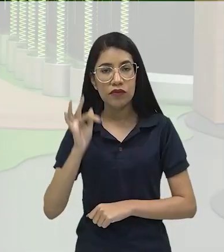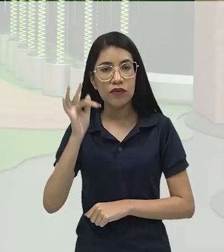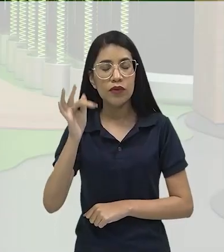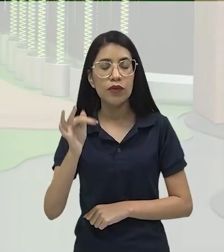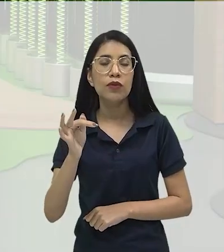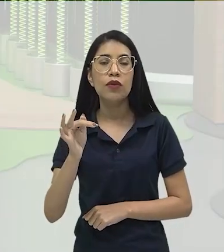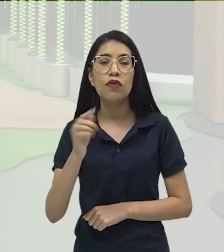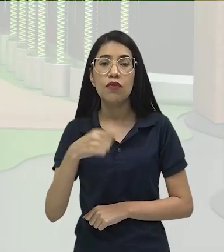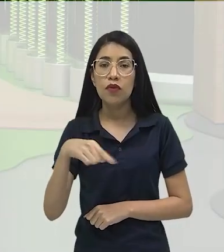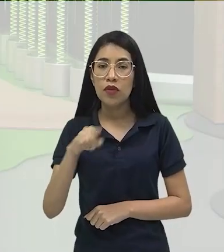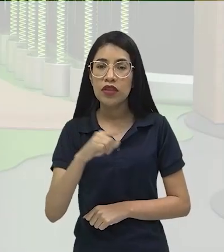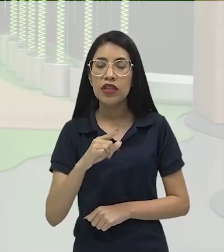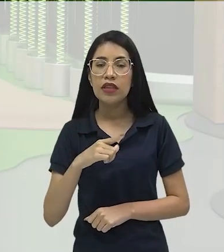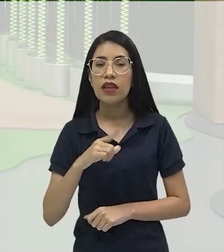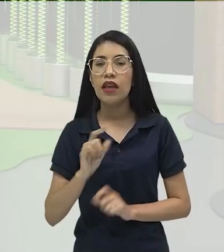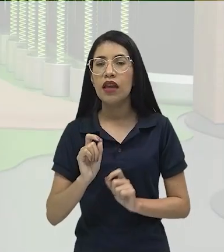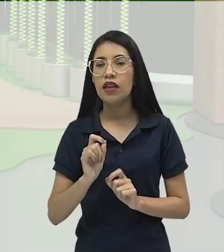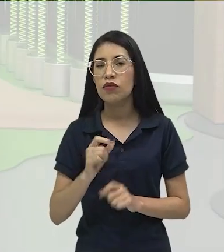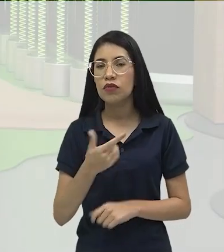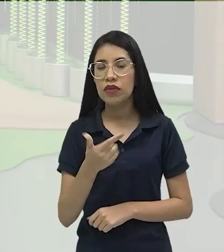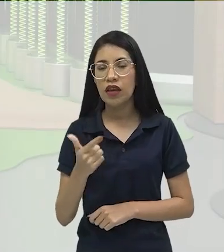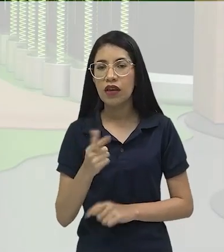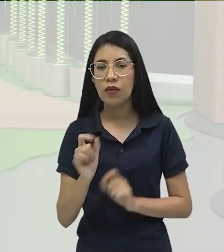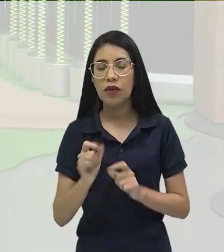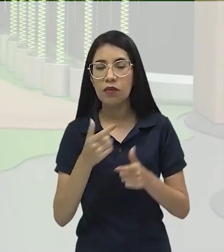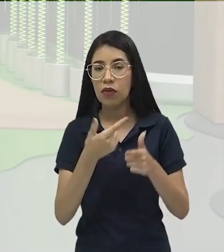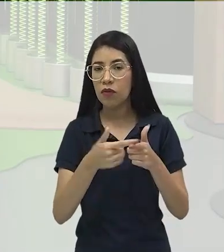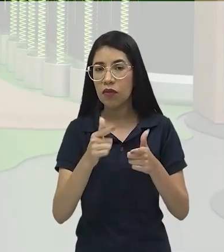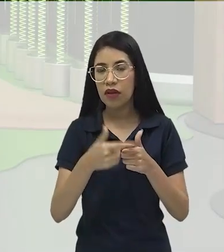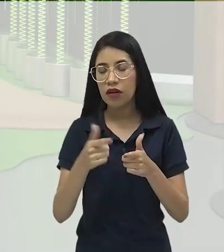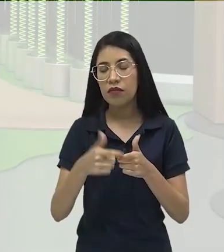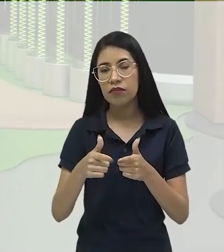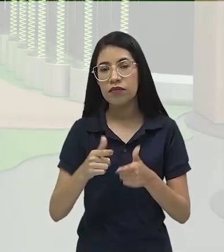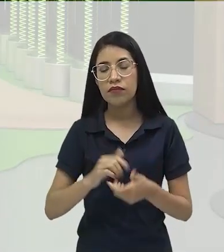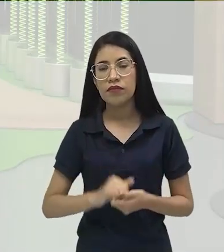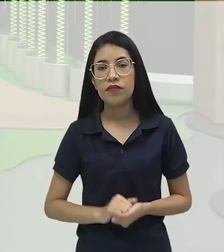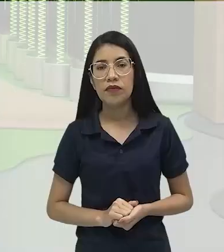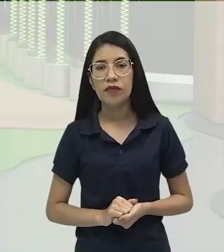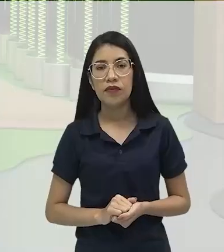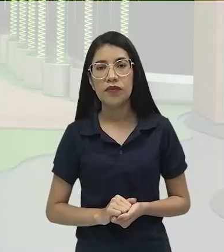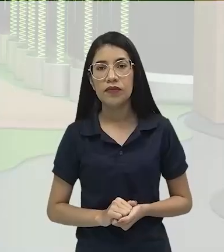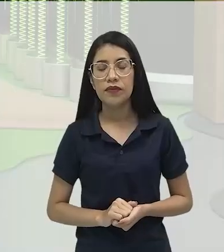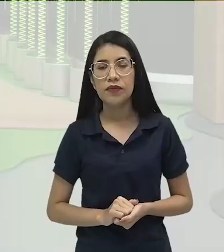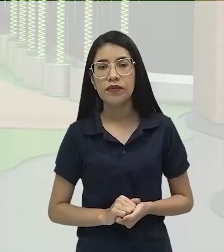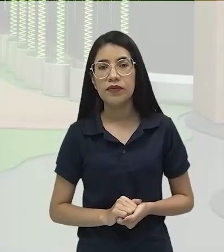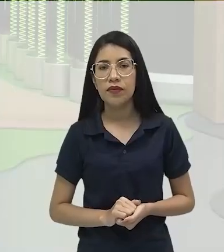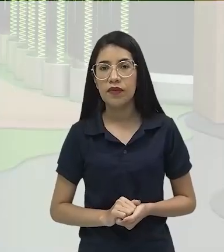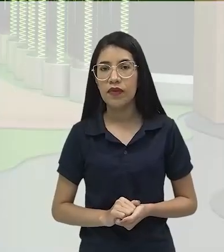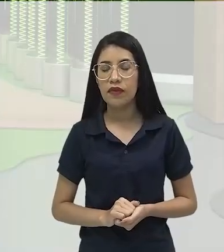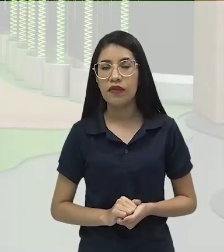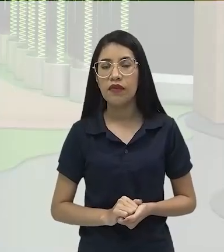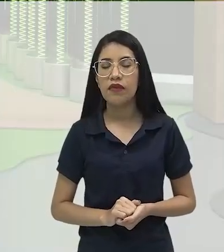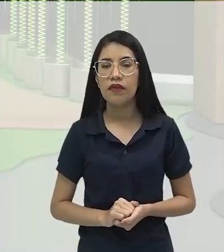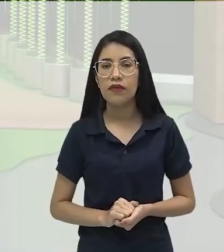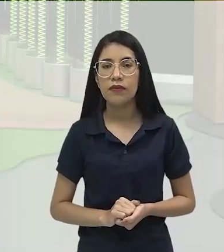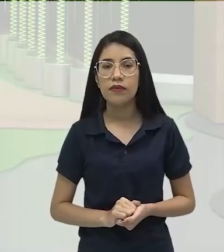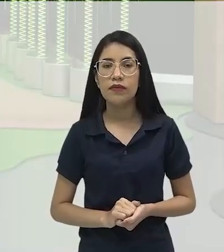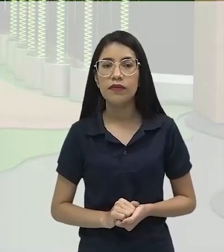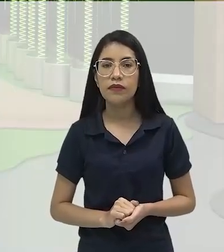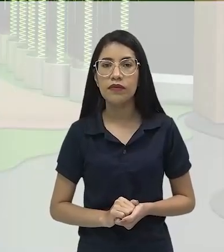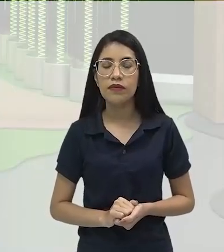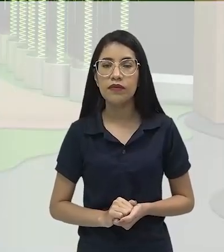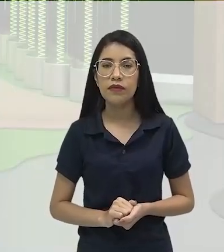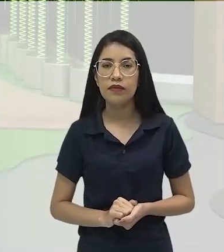futuro vocês não tenham aí tantos problemas para serem enfrentados, certo? Voltando aí na